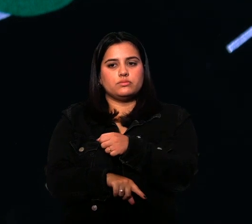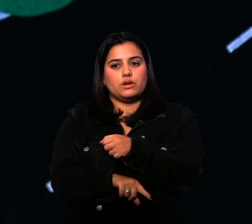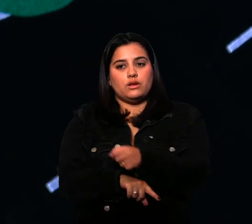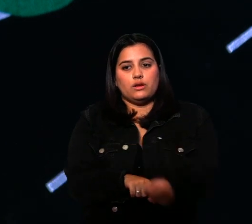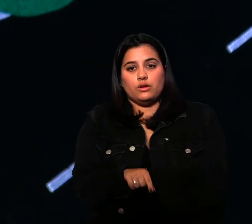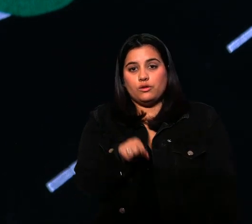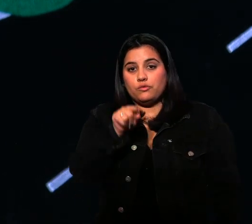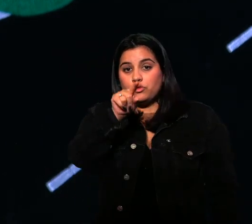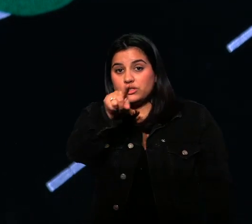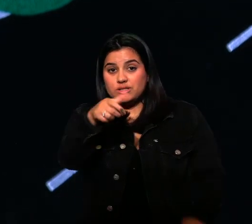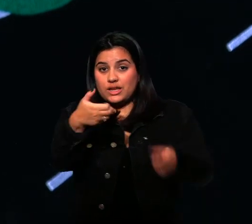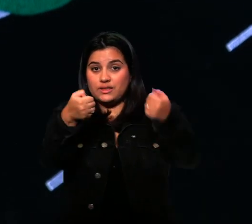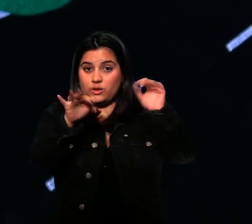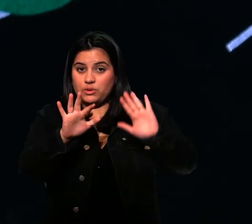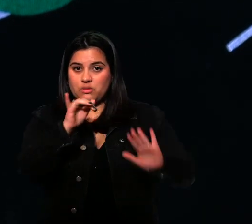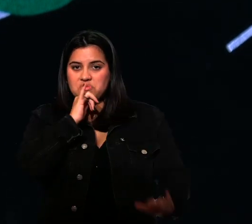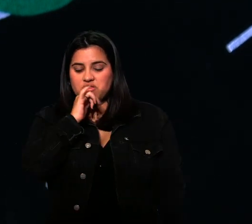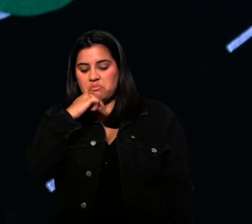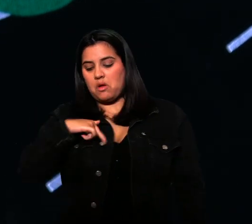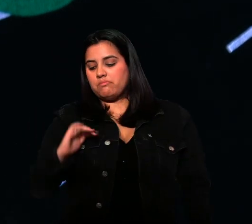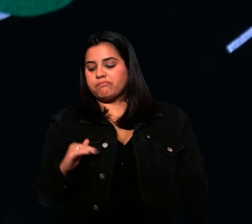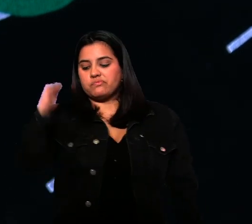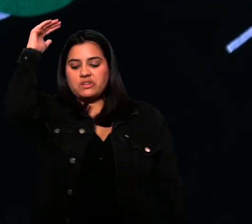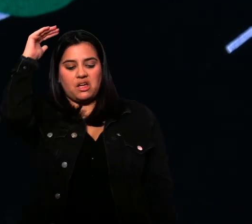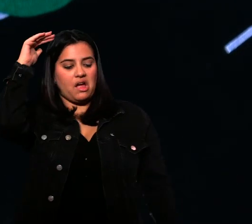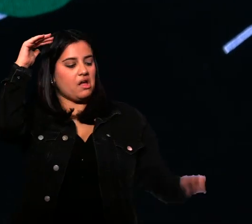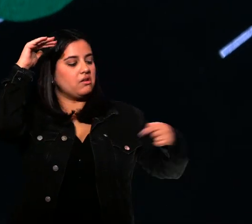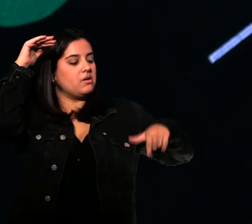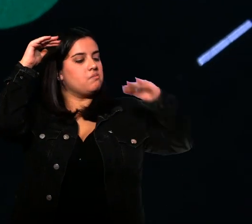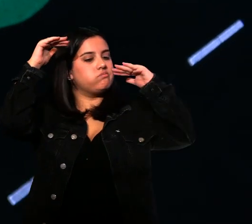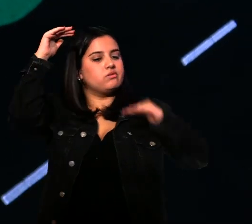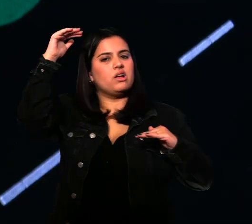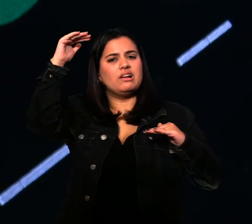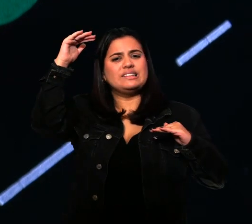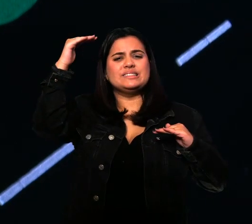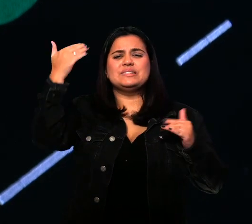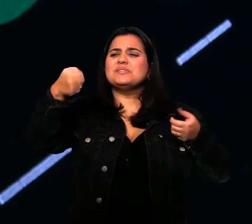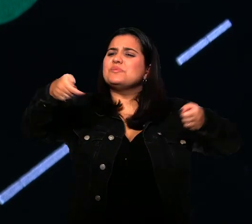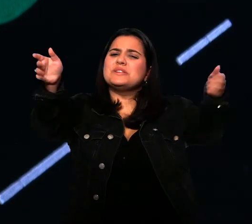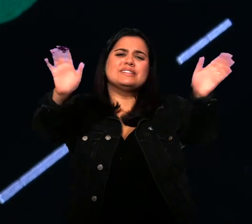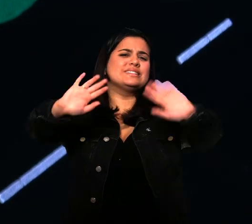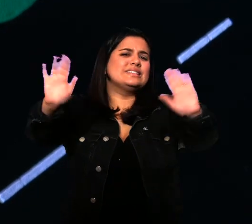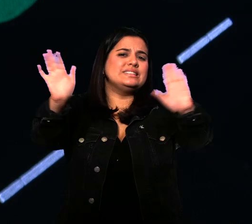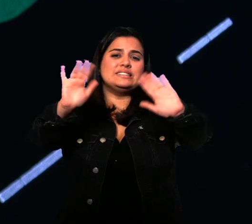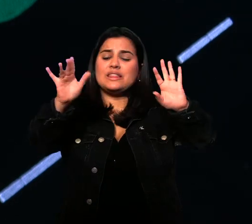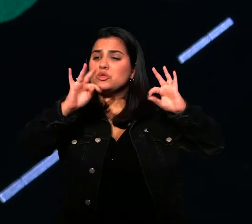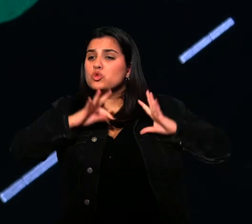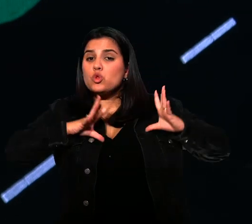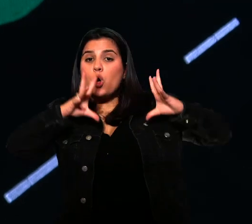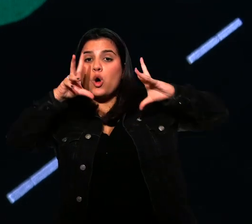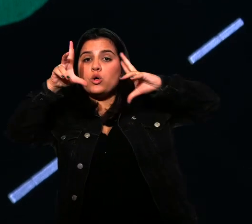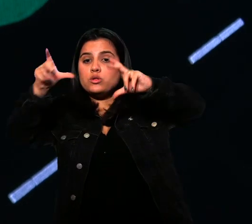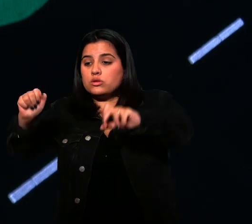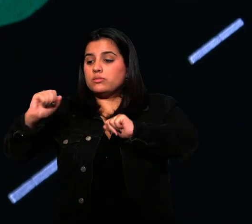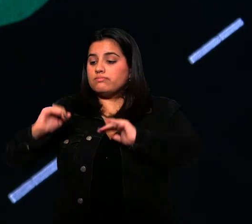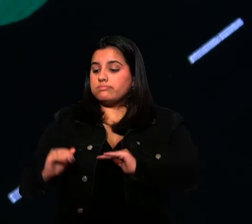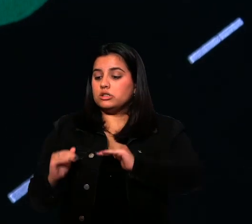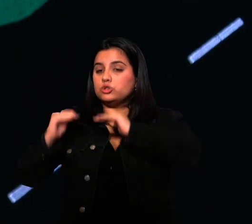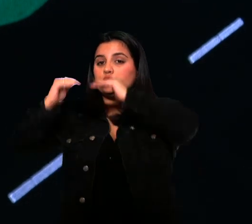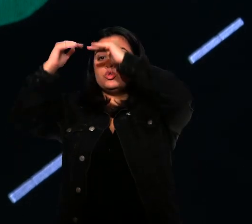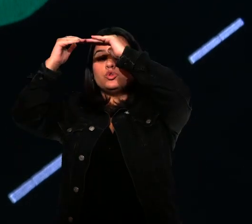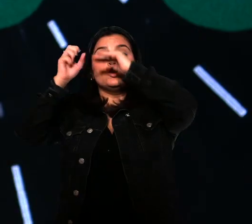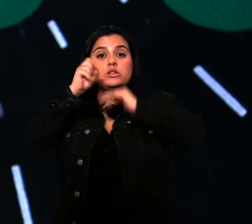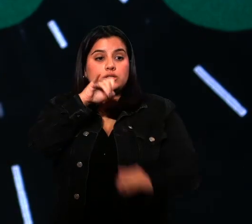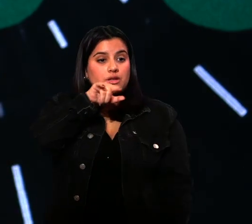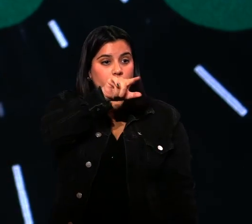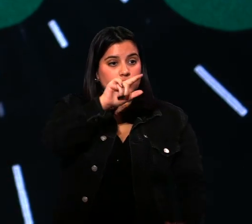Você não precisa rebaixar alguém para crescer. Todos nós crescemos juntos em coletividade. Se você cresce, eu cresço. O